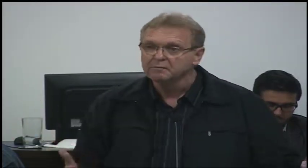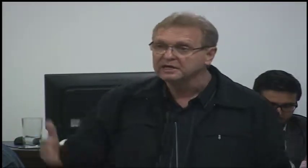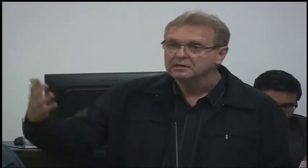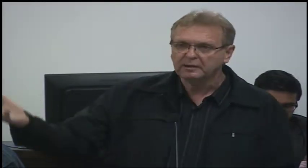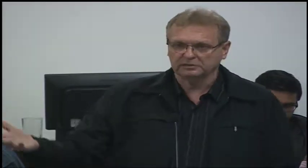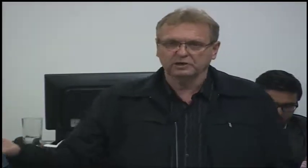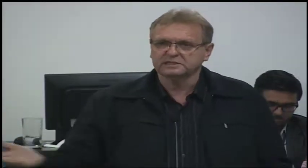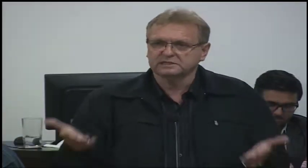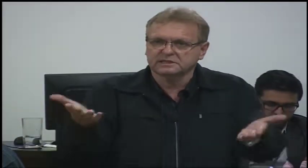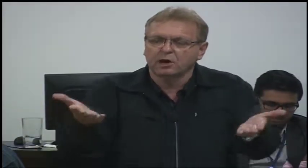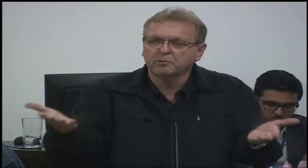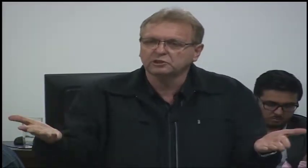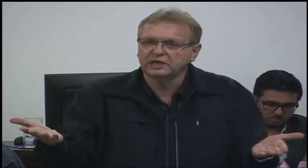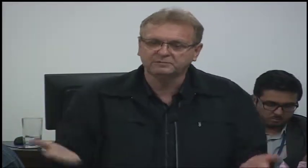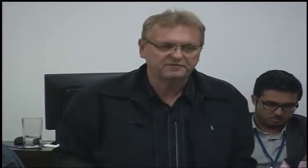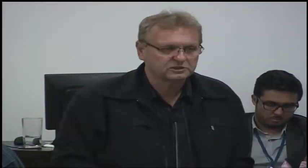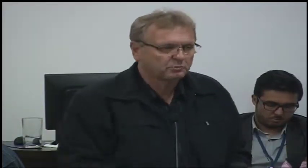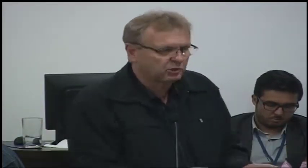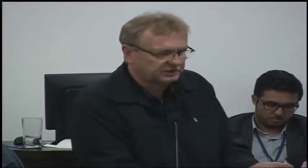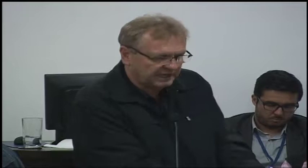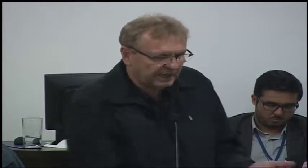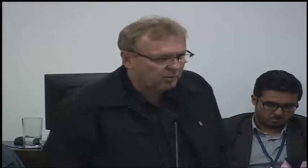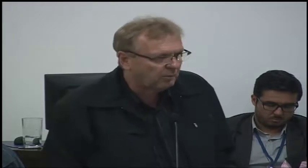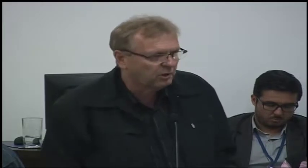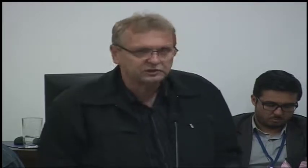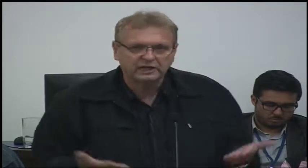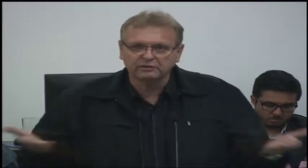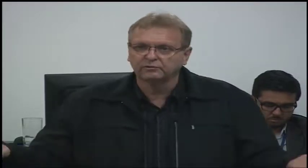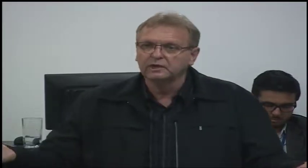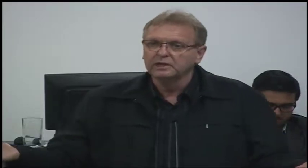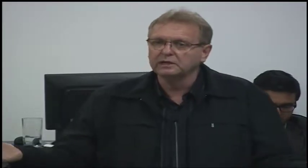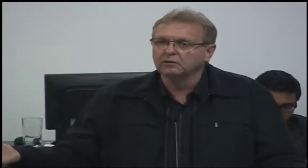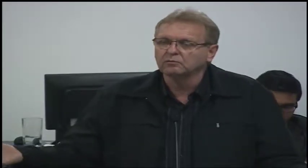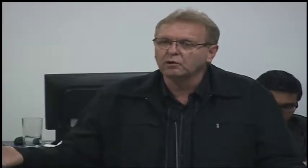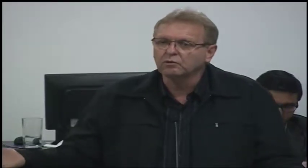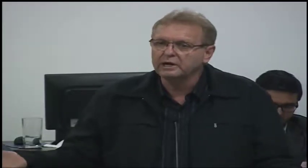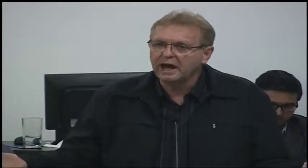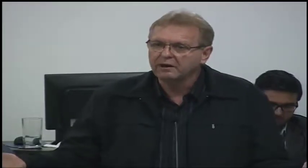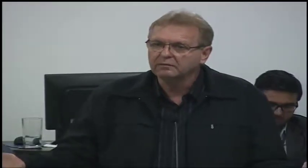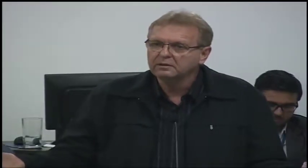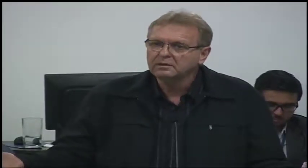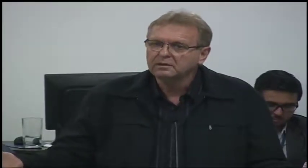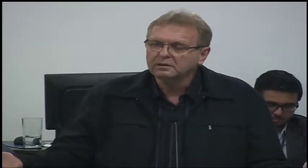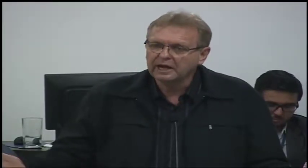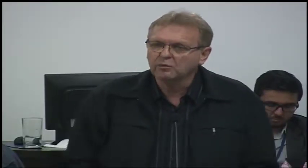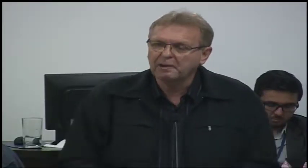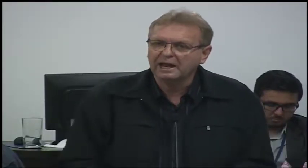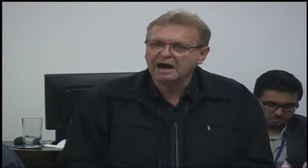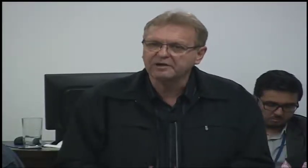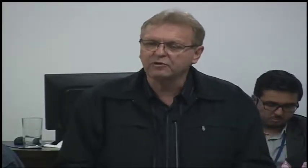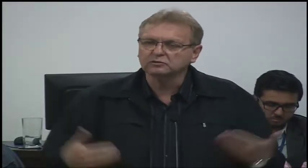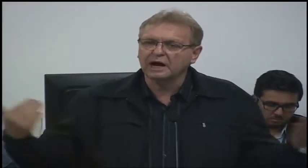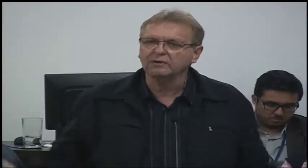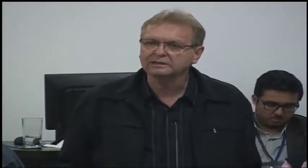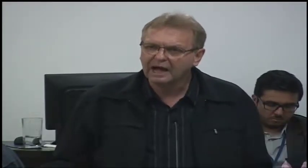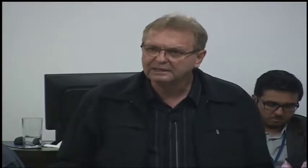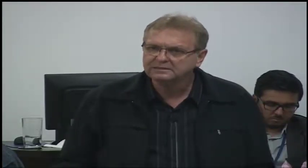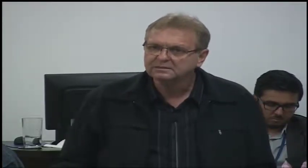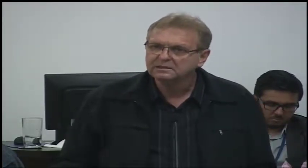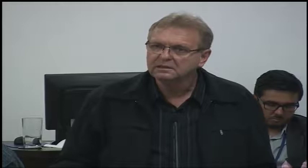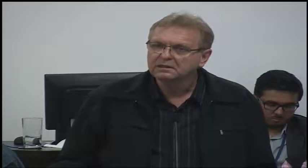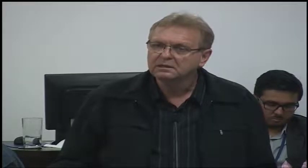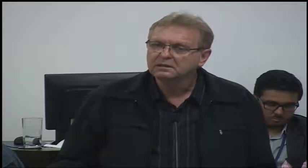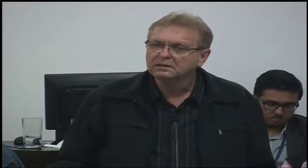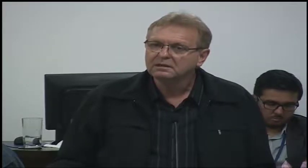sim, mas pode tirar o projeto para fazer o projeto, se adequar ao projeto e não concordaram, deram palavra e voltaram